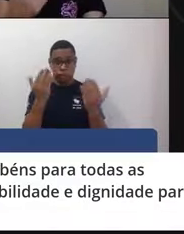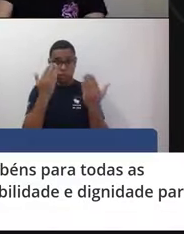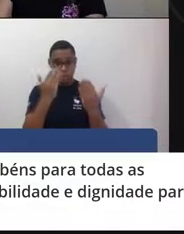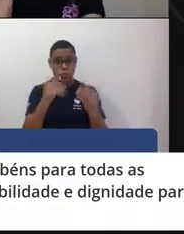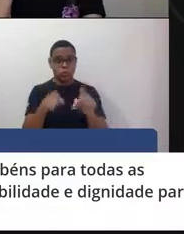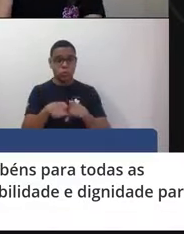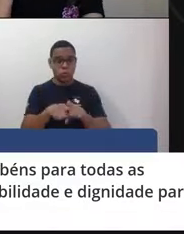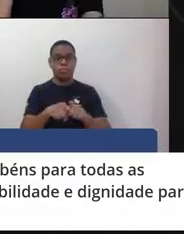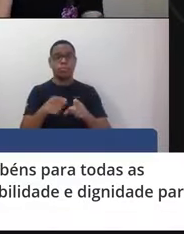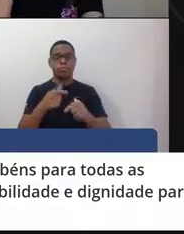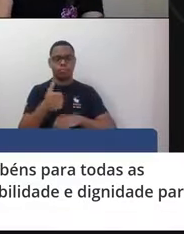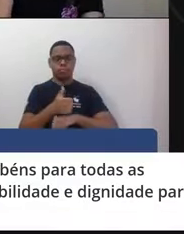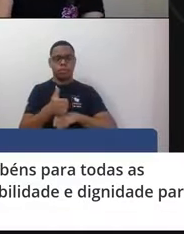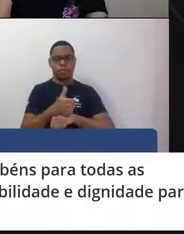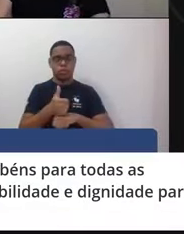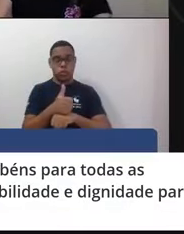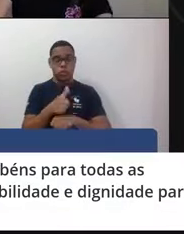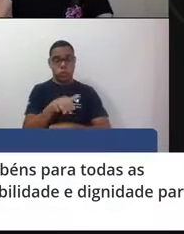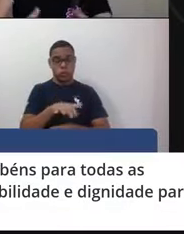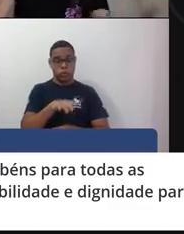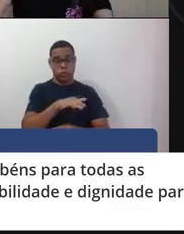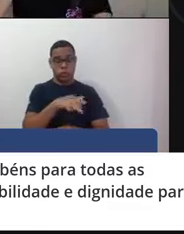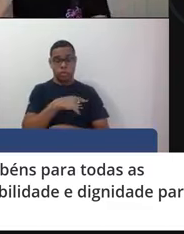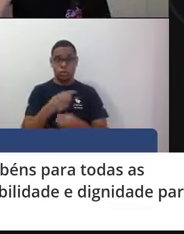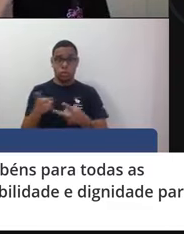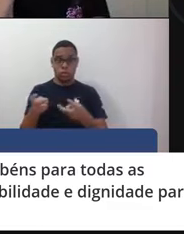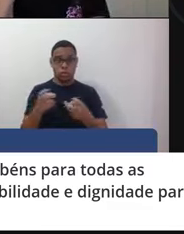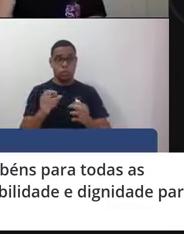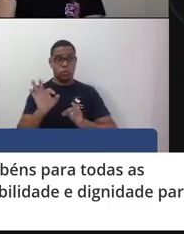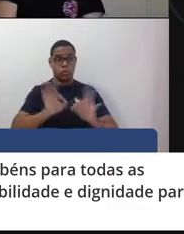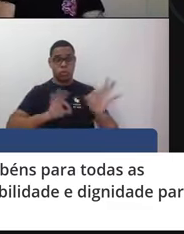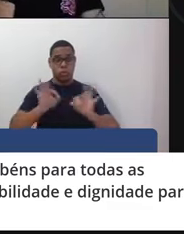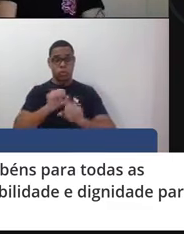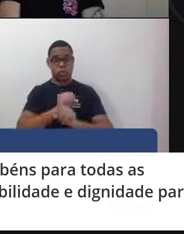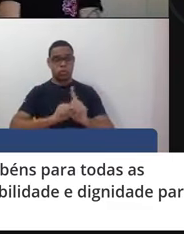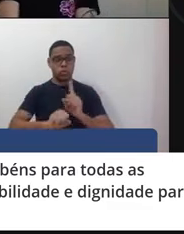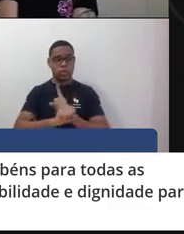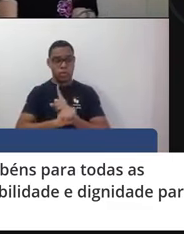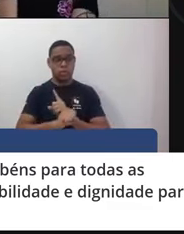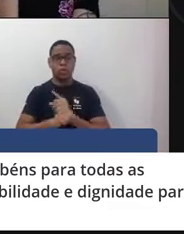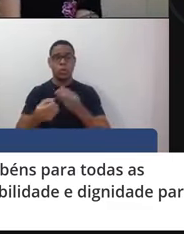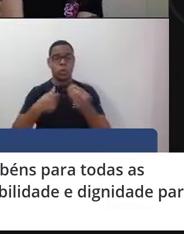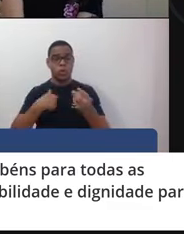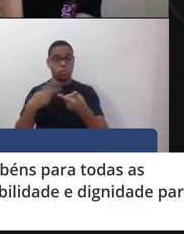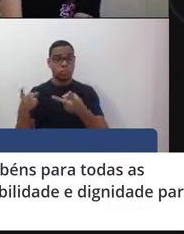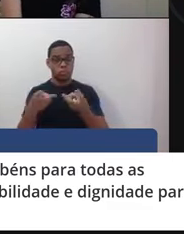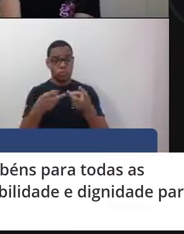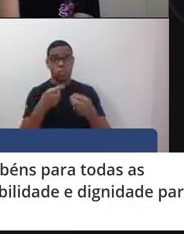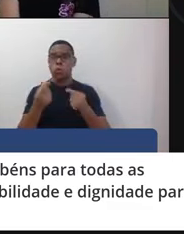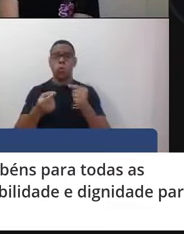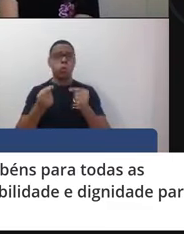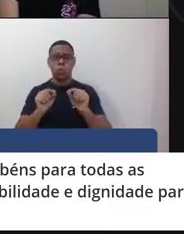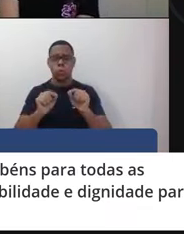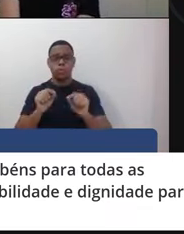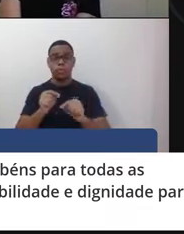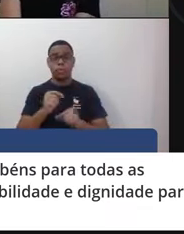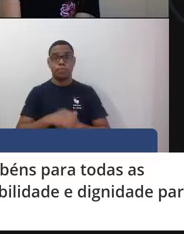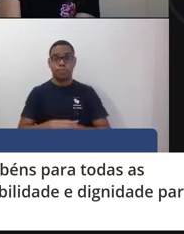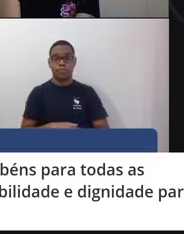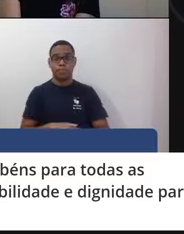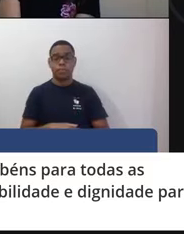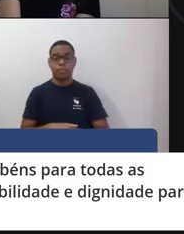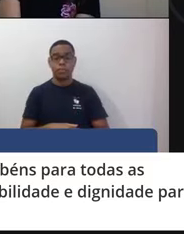como profissional mesmo, né, assim, em relação aos projetos sociais, fazendo intervenções, Cid, é que as mães que são